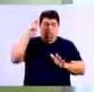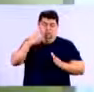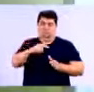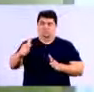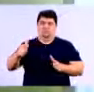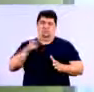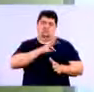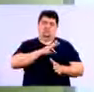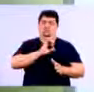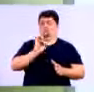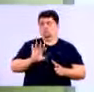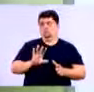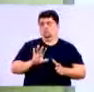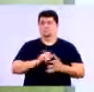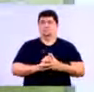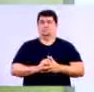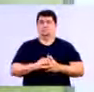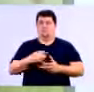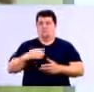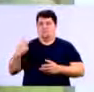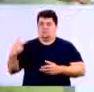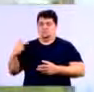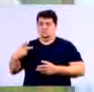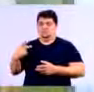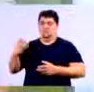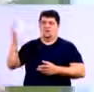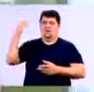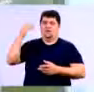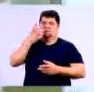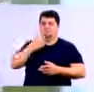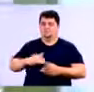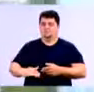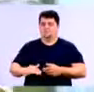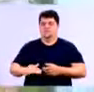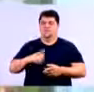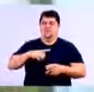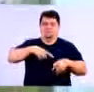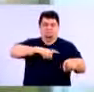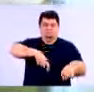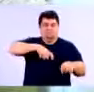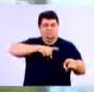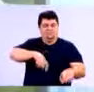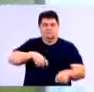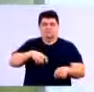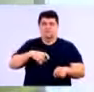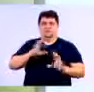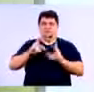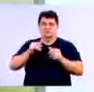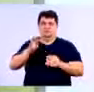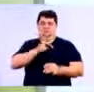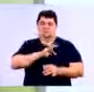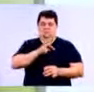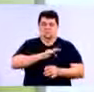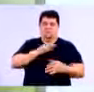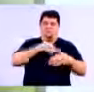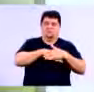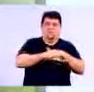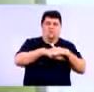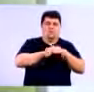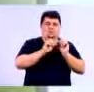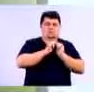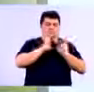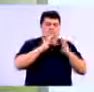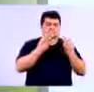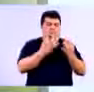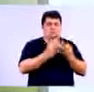Então vamos dizer assim, eu e a Denise, desde pequenininho, a gente trabalhou na lavoura, né? E aí tudo que a gente ganhava, a gente guardou com a nossa família, a